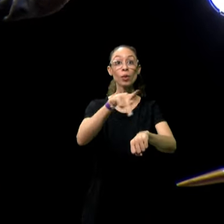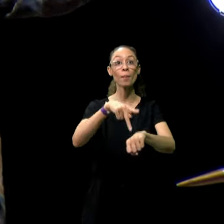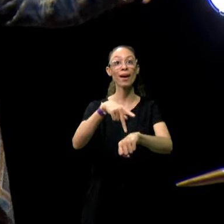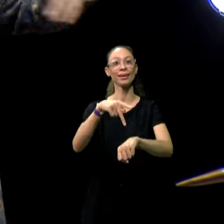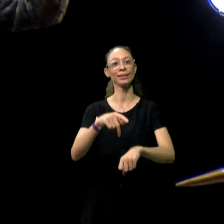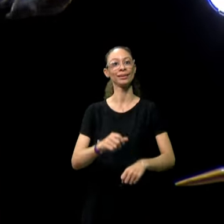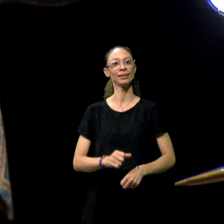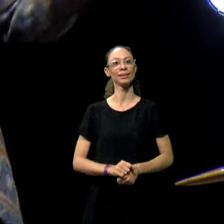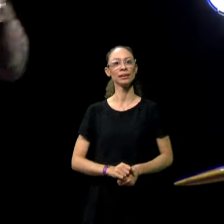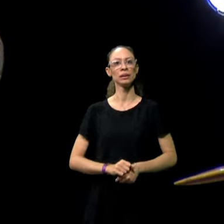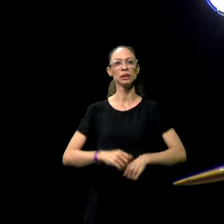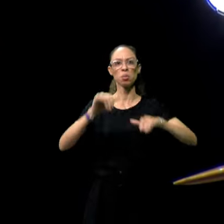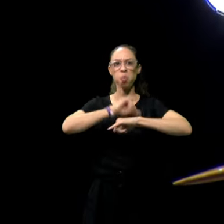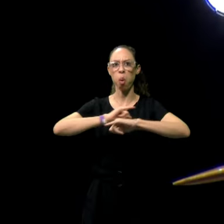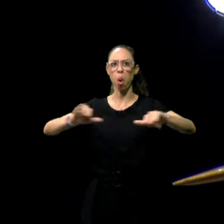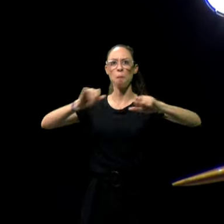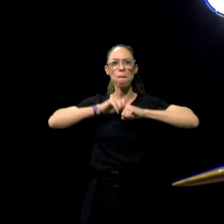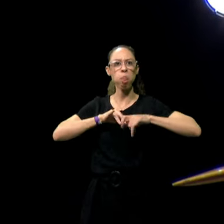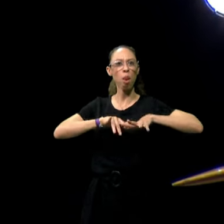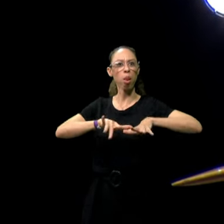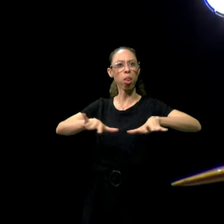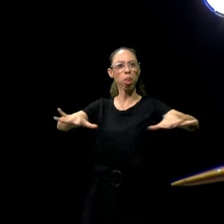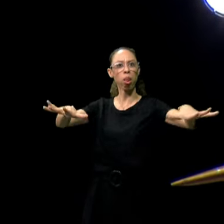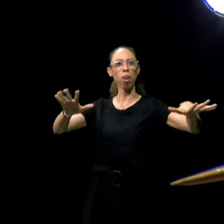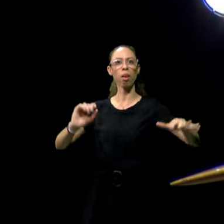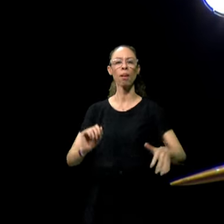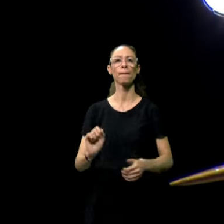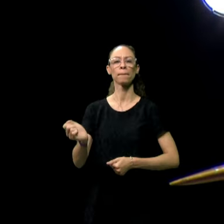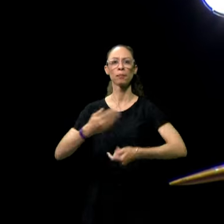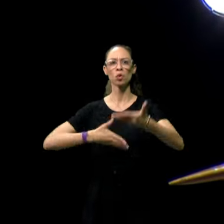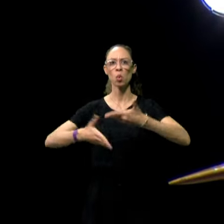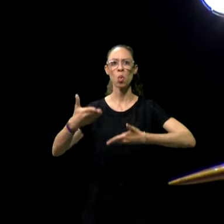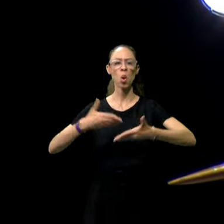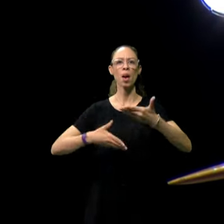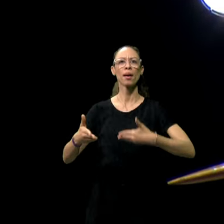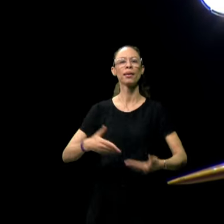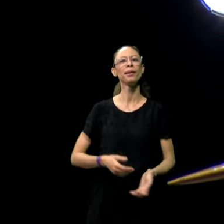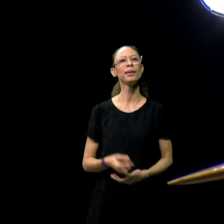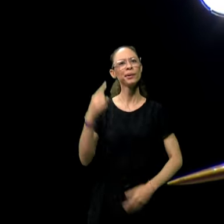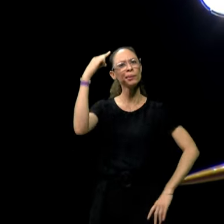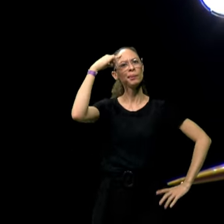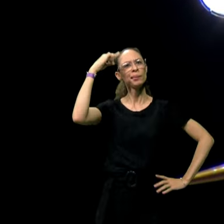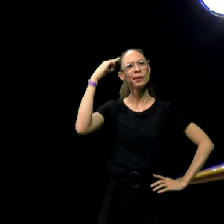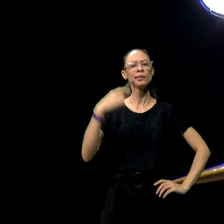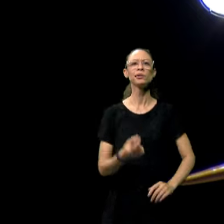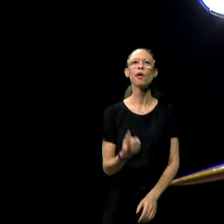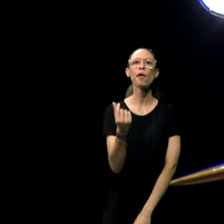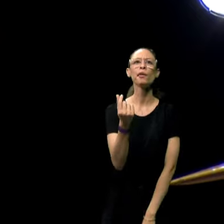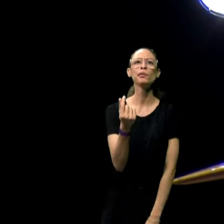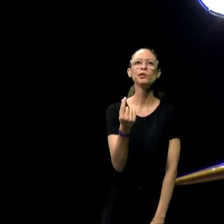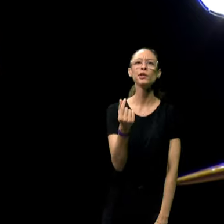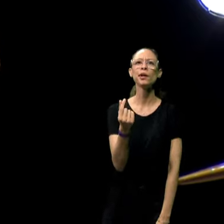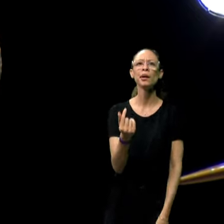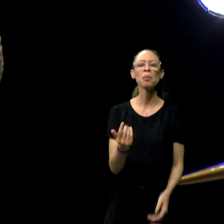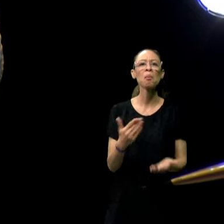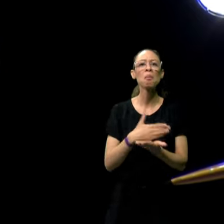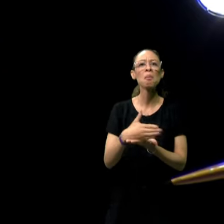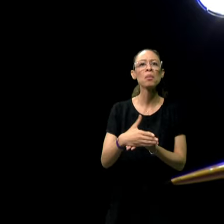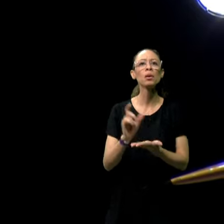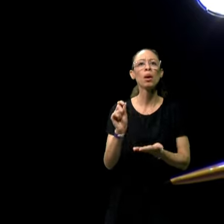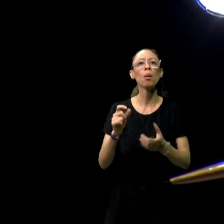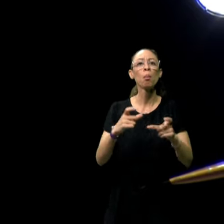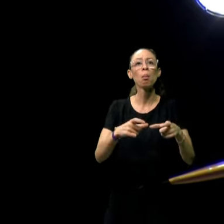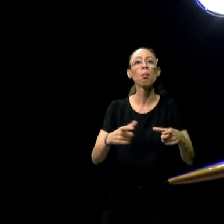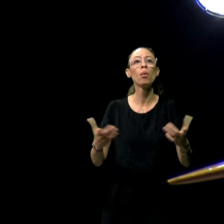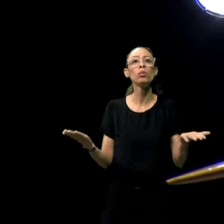de distribuição, importação e exportação. E eu me pergunto, de onde veio o capital? De onde veio o investimento?